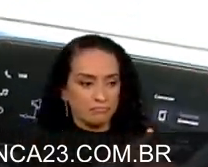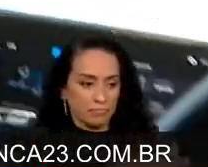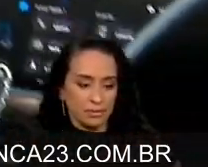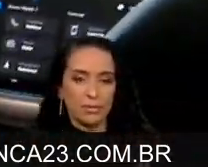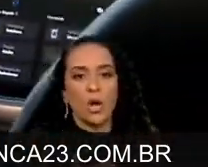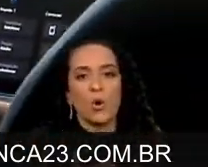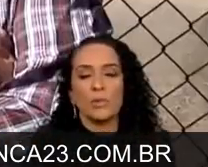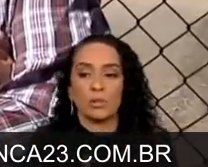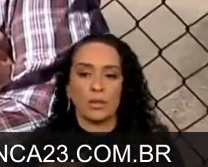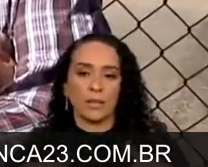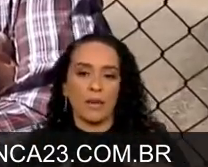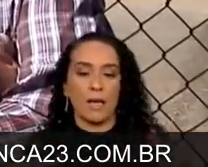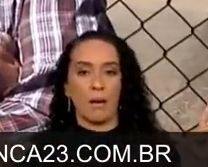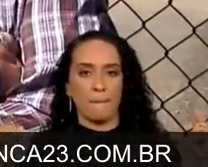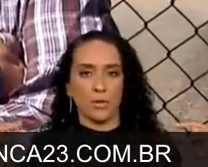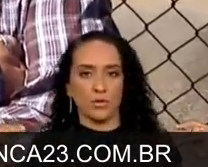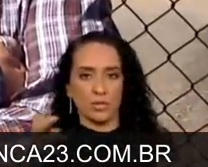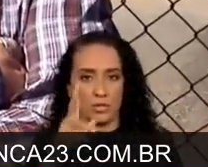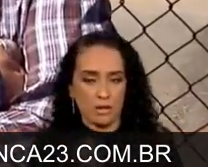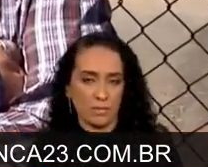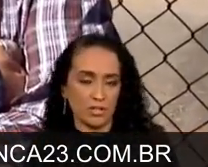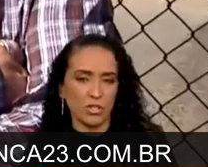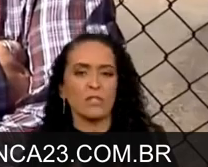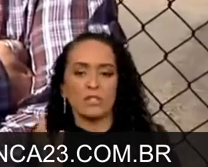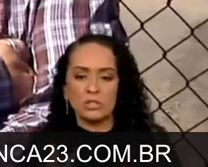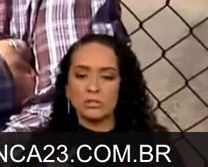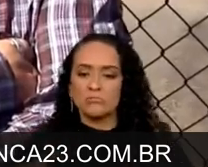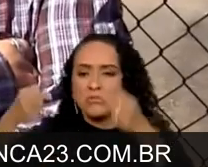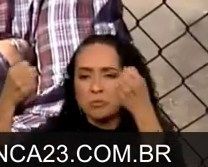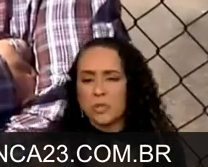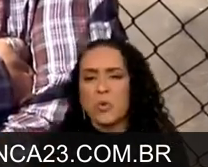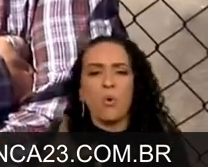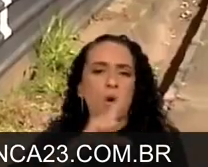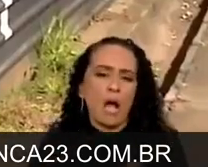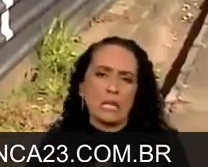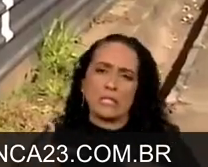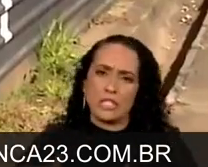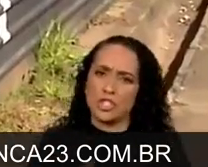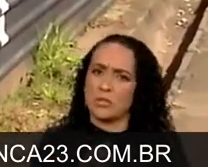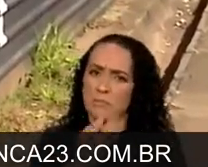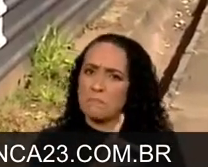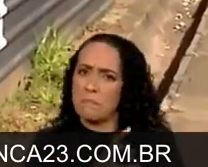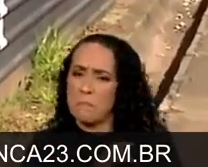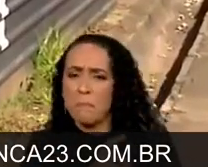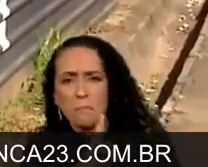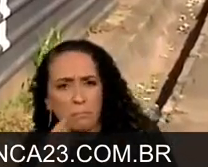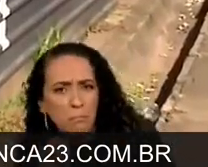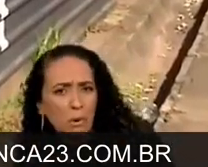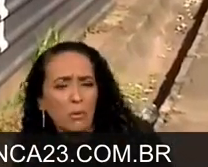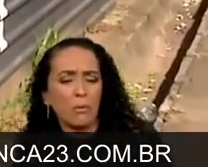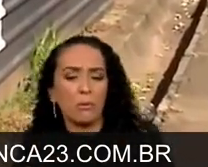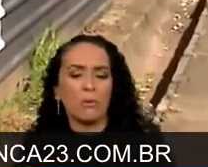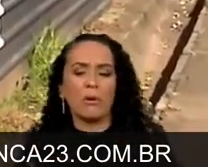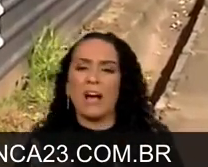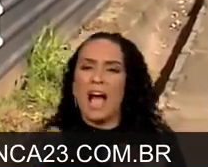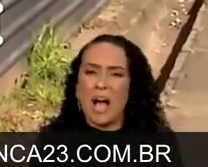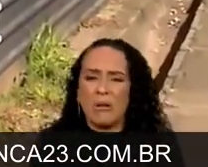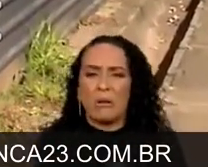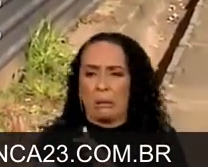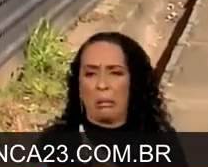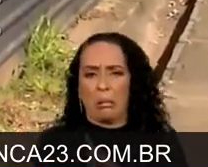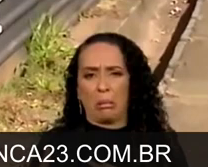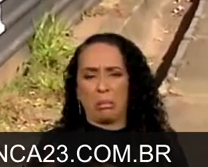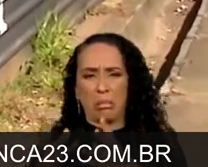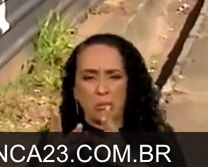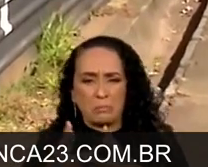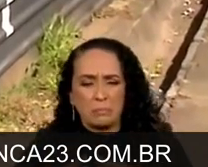por aplicativo. Ele conta que já viveu dias melhores no trabalho. A gente está vendo a precarização do trabalho, nós estamos vendo